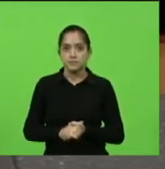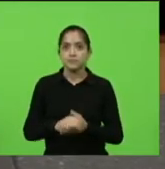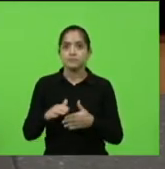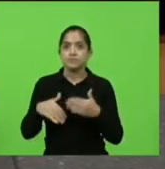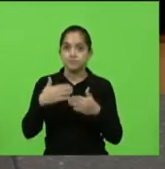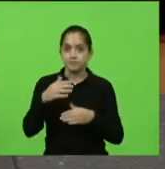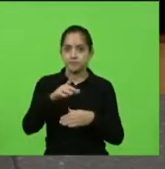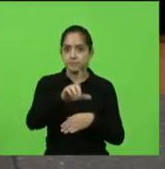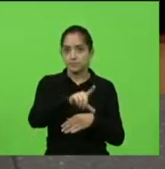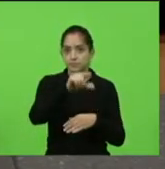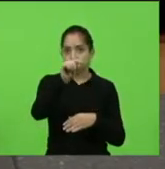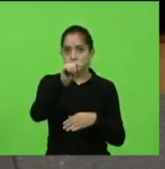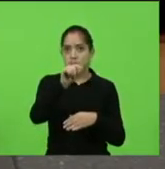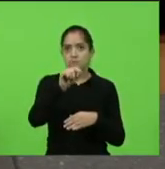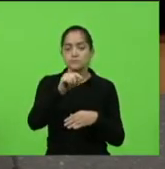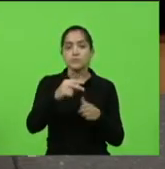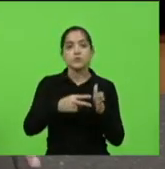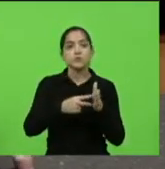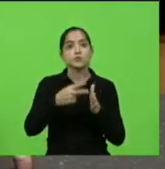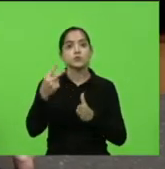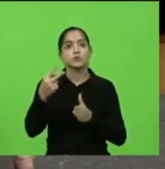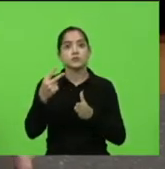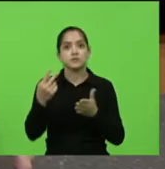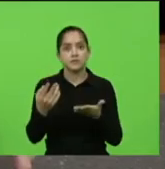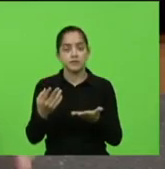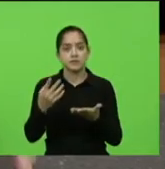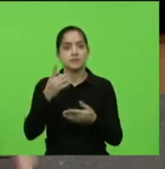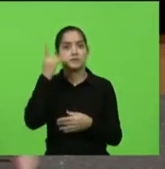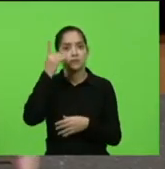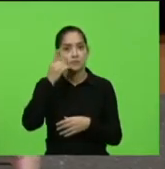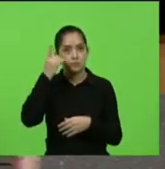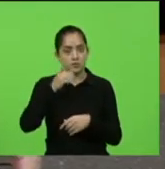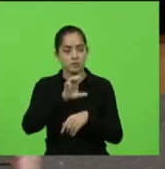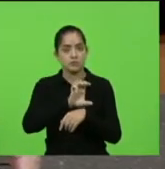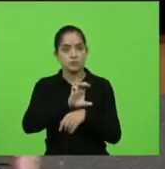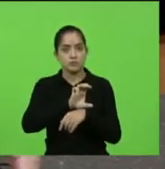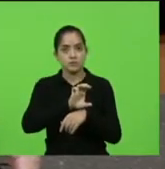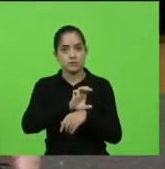elegeu-se 2 vezes deputado estadual